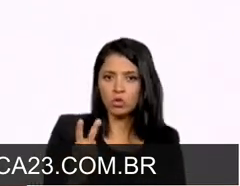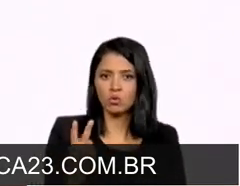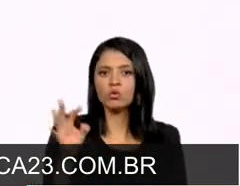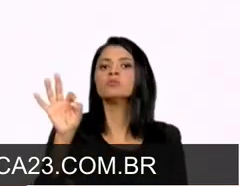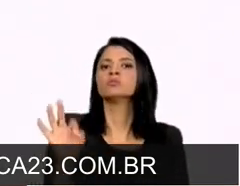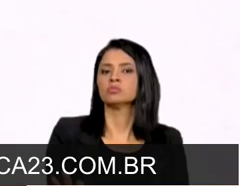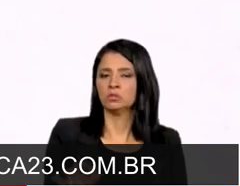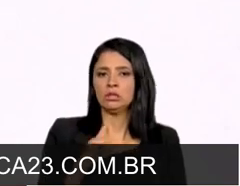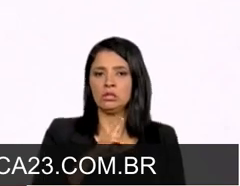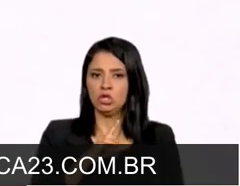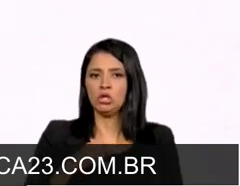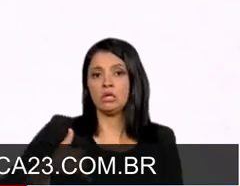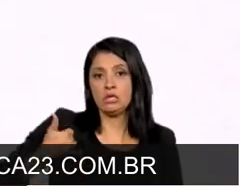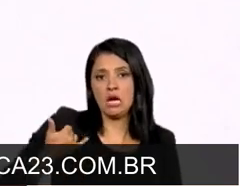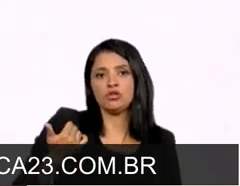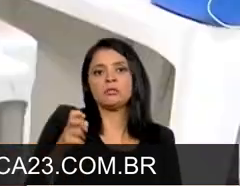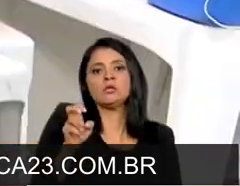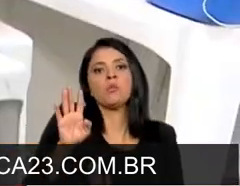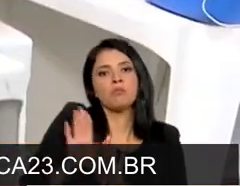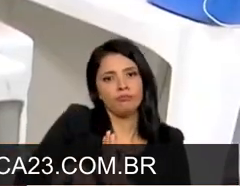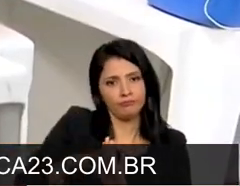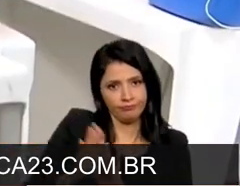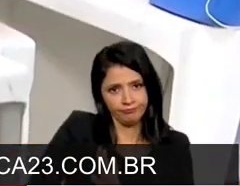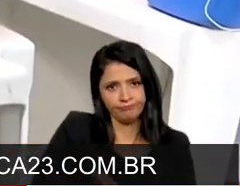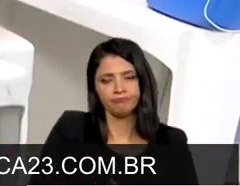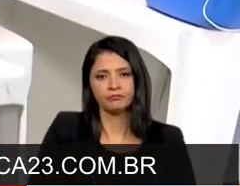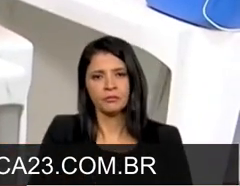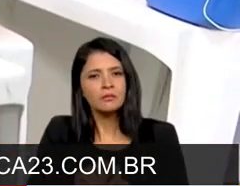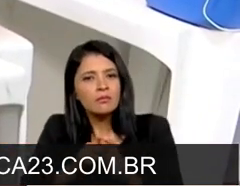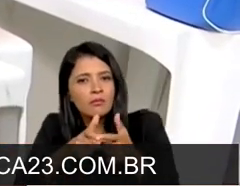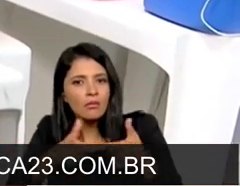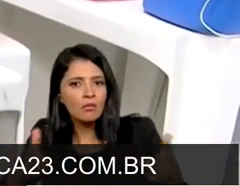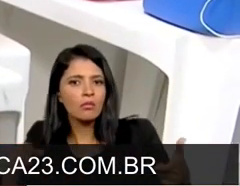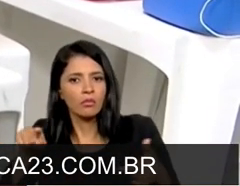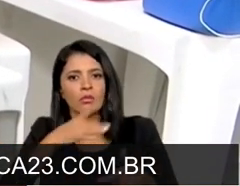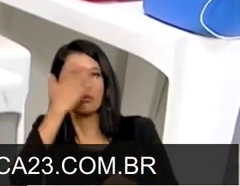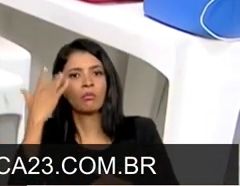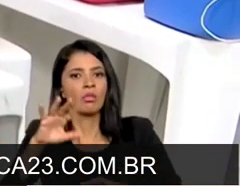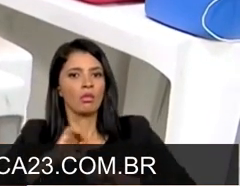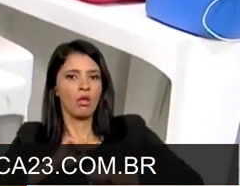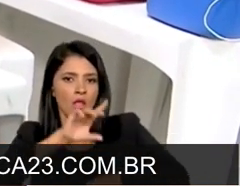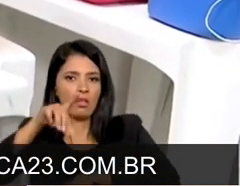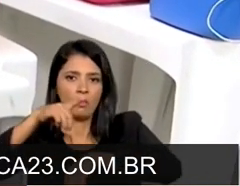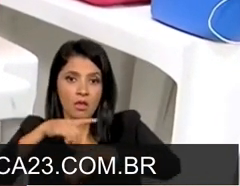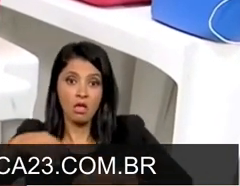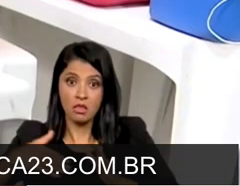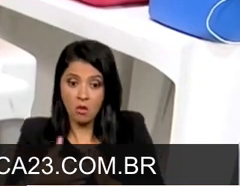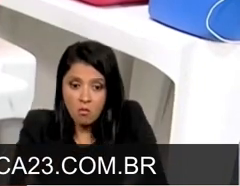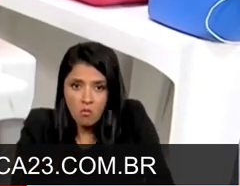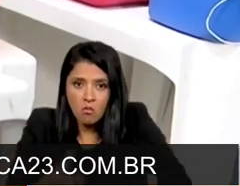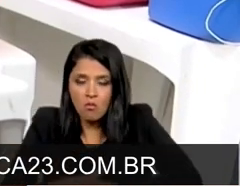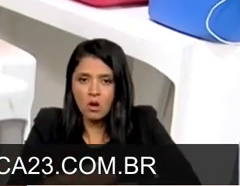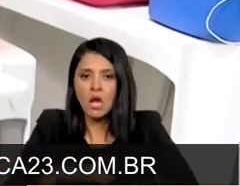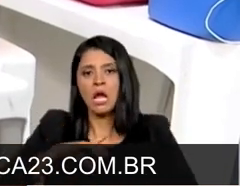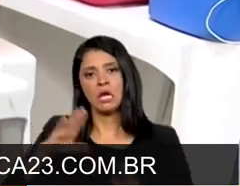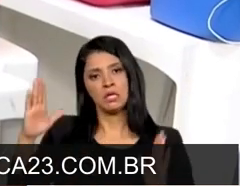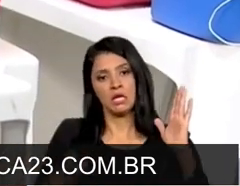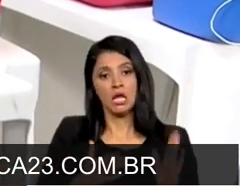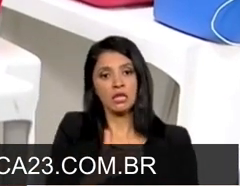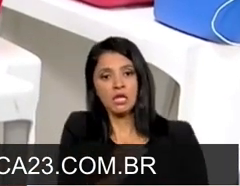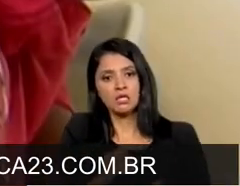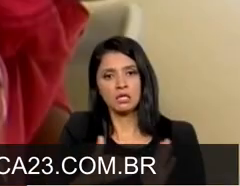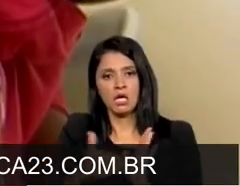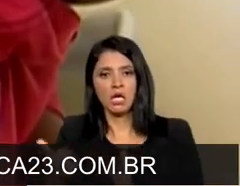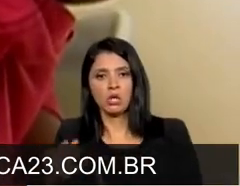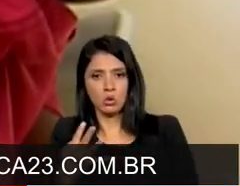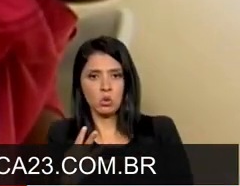44,2% tinham menos de 5 anos. Embora a maioria dos infectados pela dengue até agora tenha entre 10 e 14